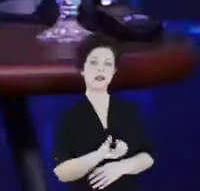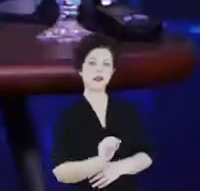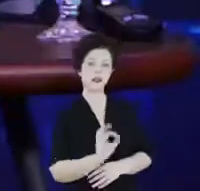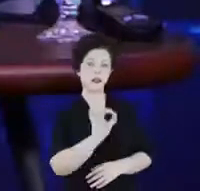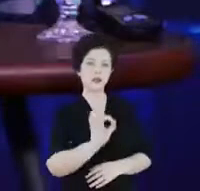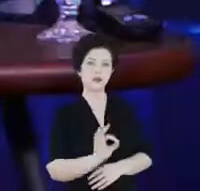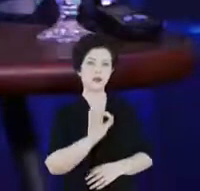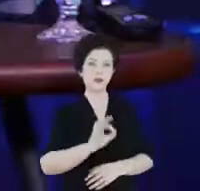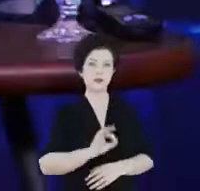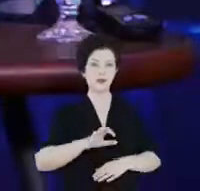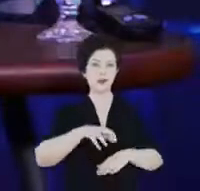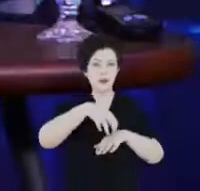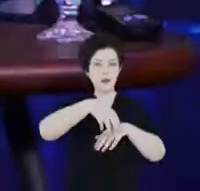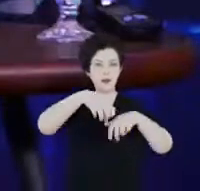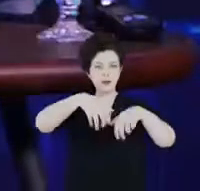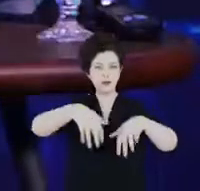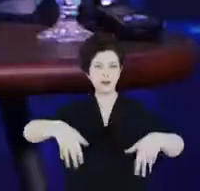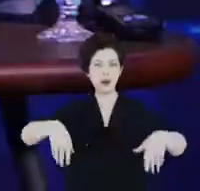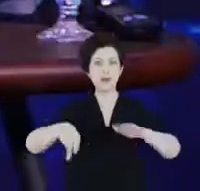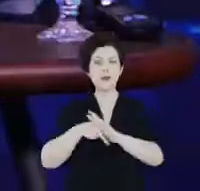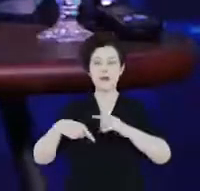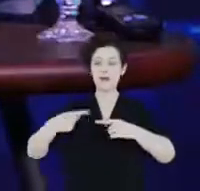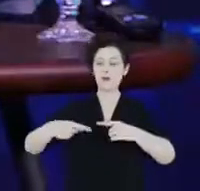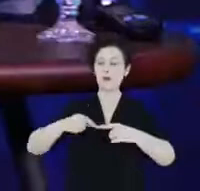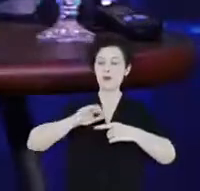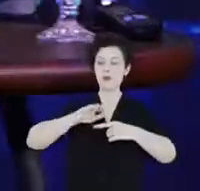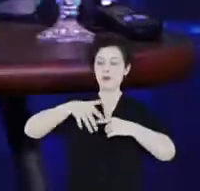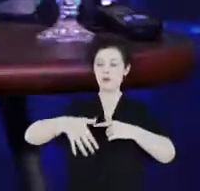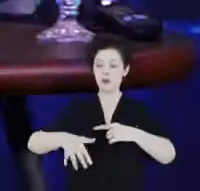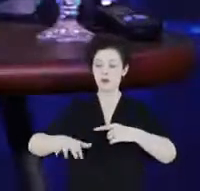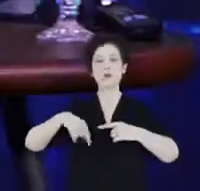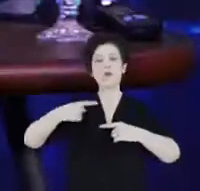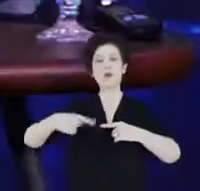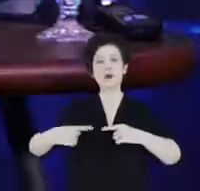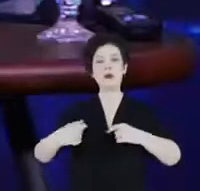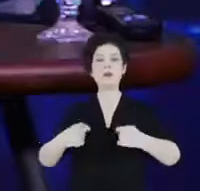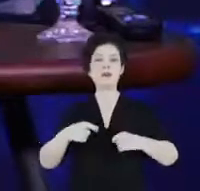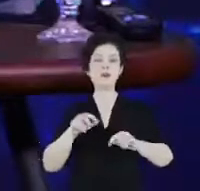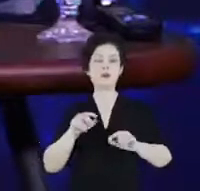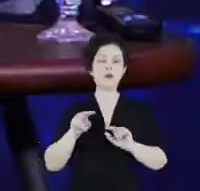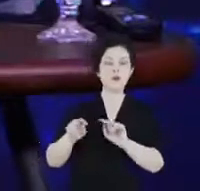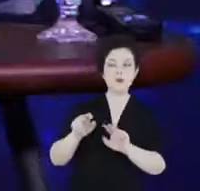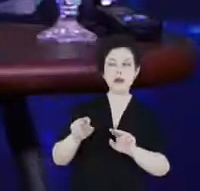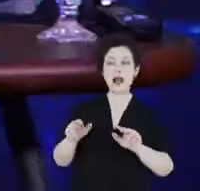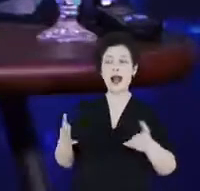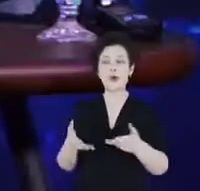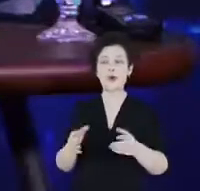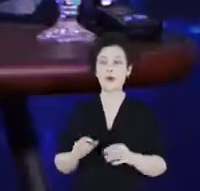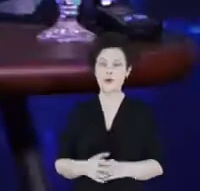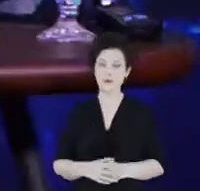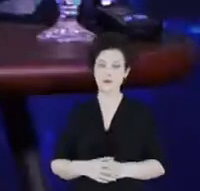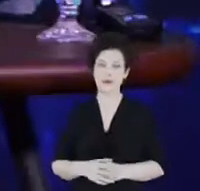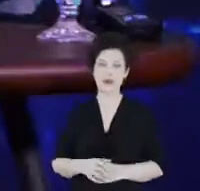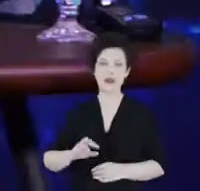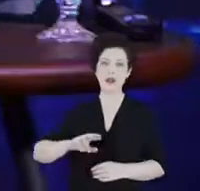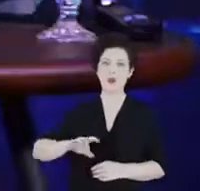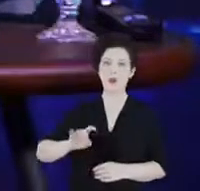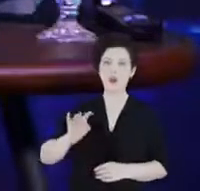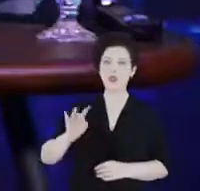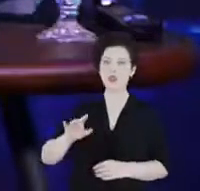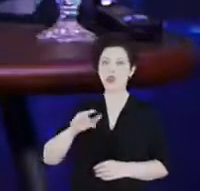elétrica vinda de hidrelétricas e nós precisamos olhar para as hidrelétricas agora não só como fonte de